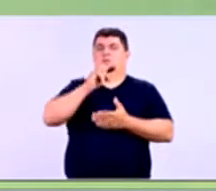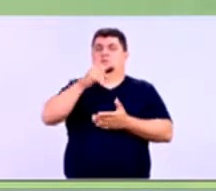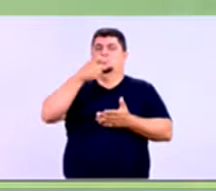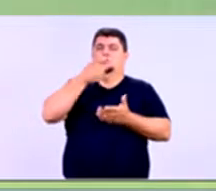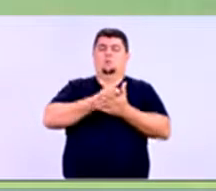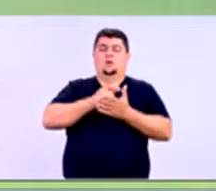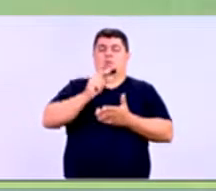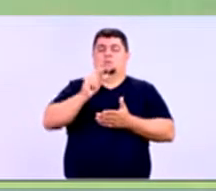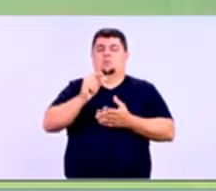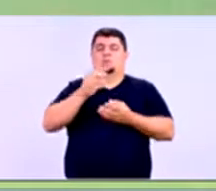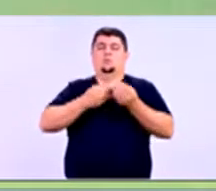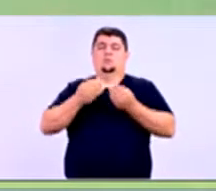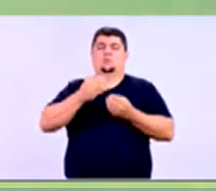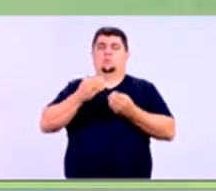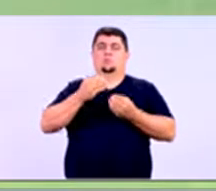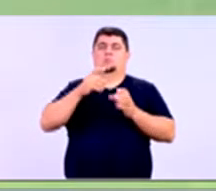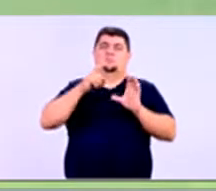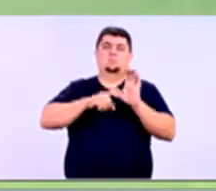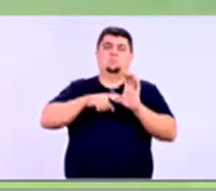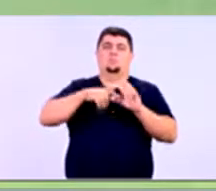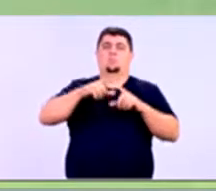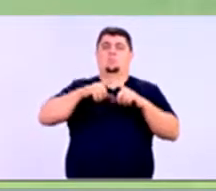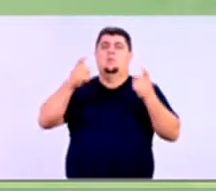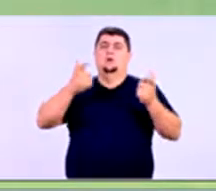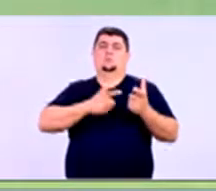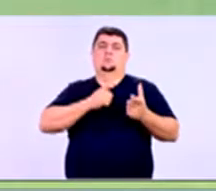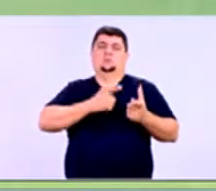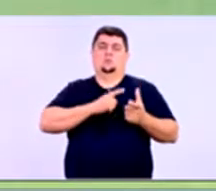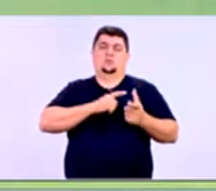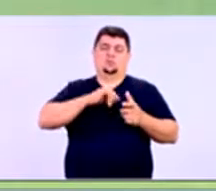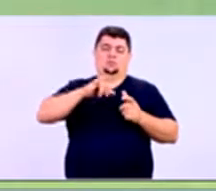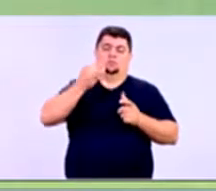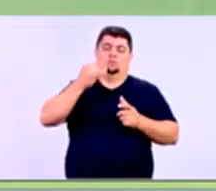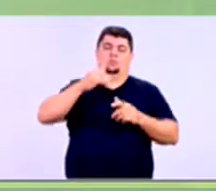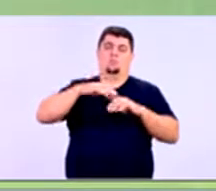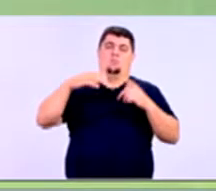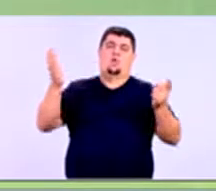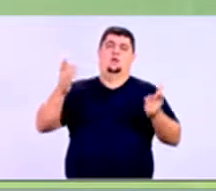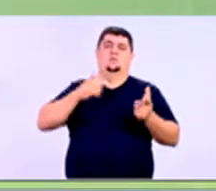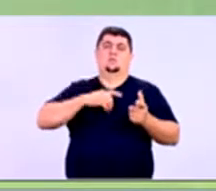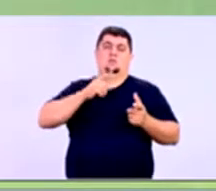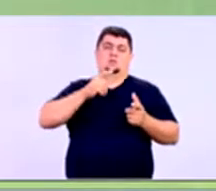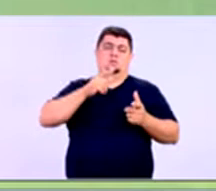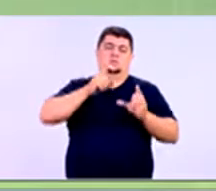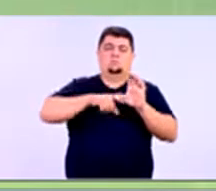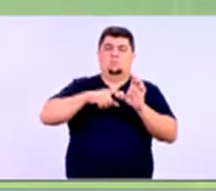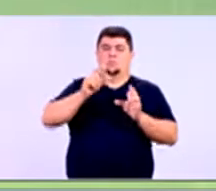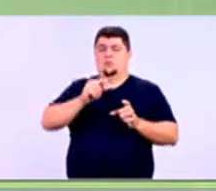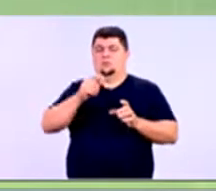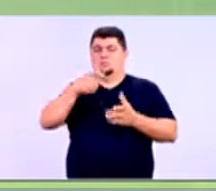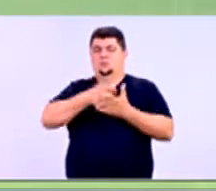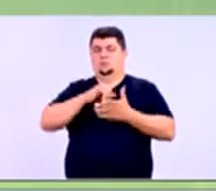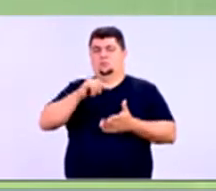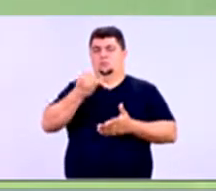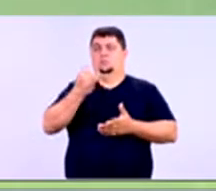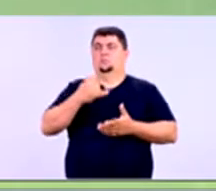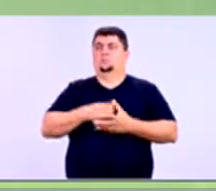aos poucos, quando você está devendo mais, você está pagando mais juros. Quando você está devendo menos, está pagando menos juros.